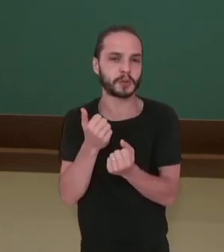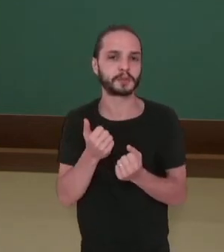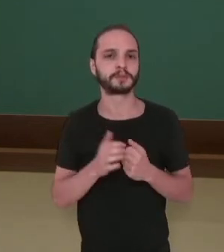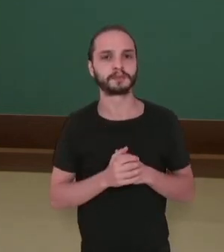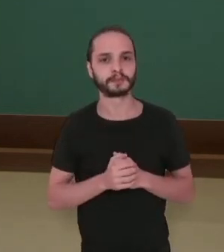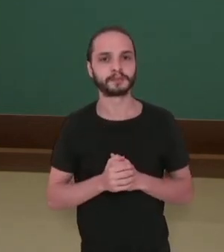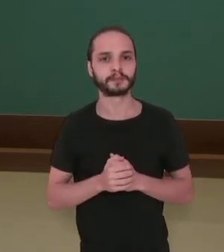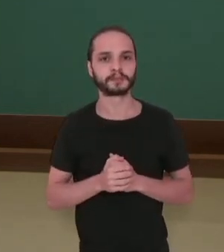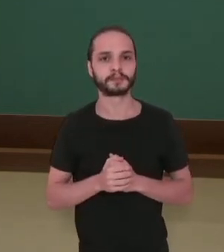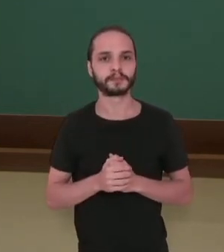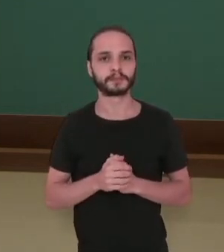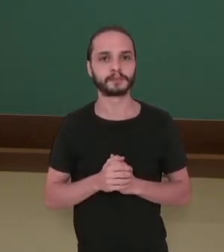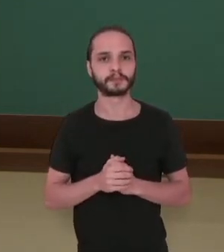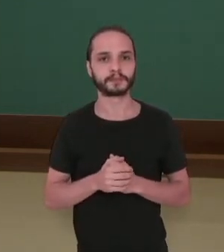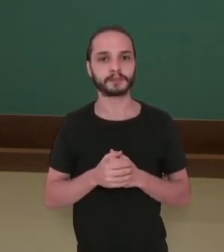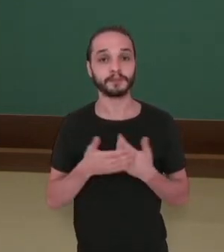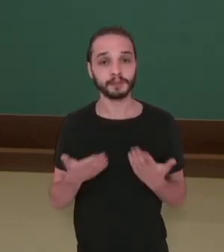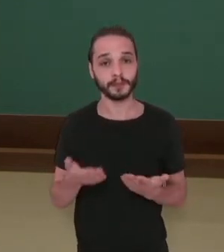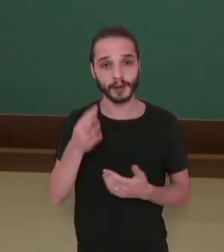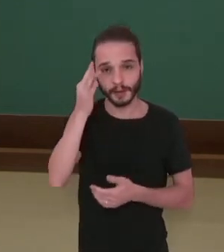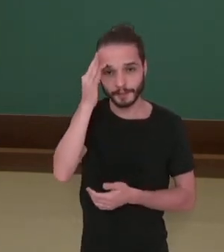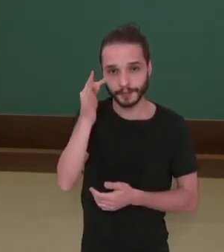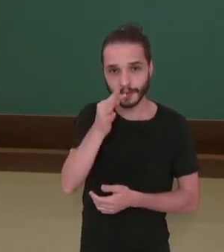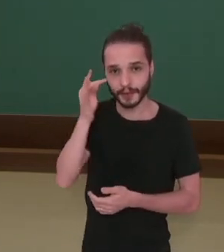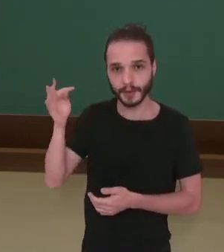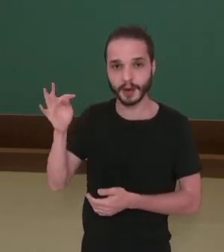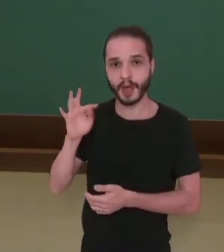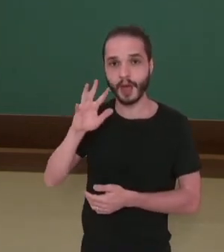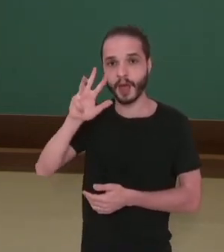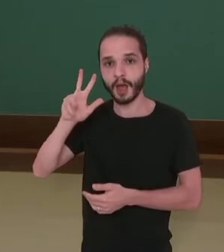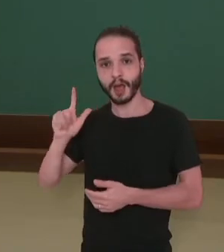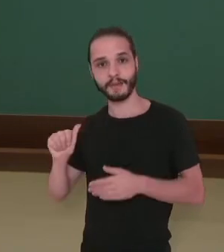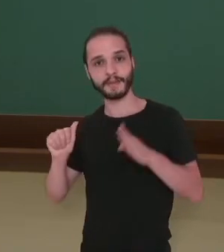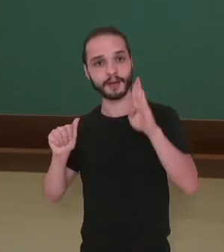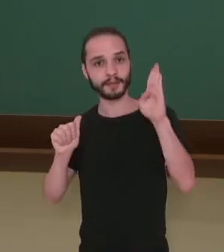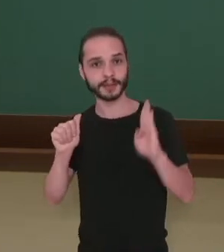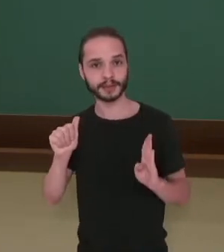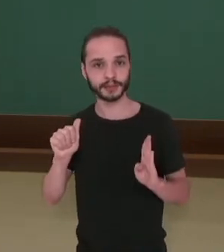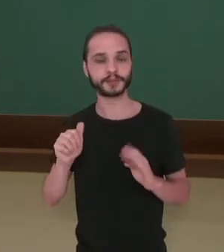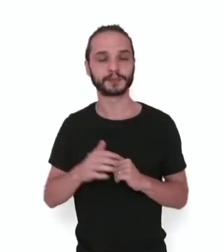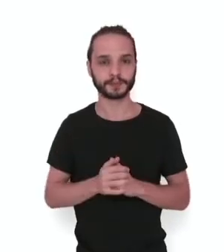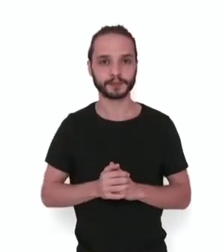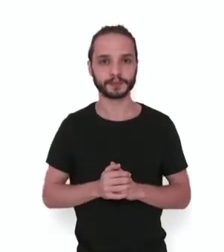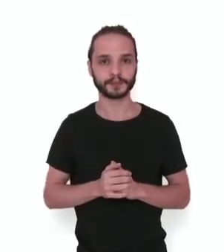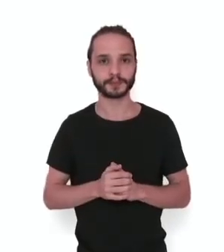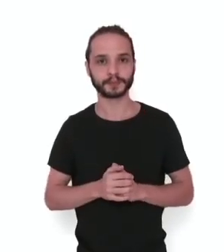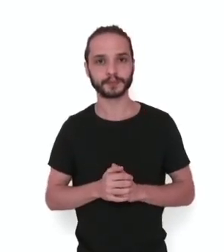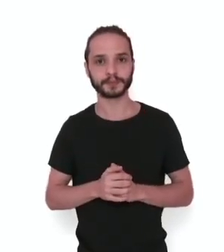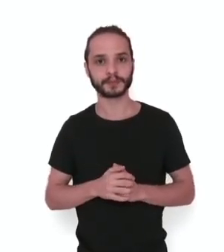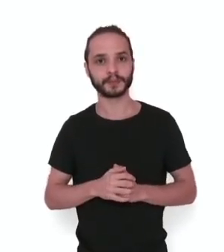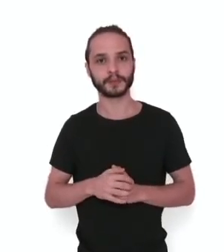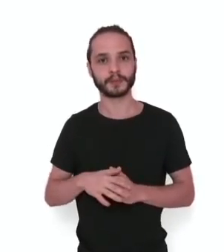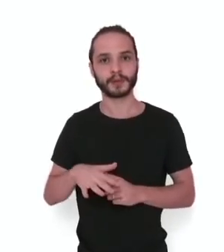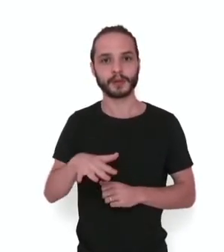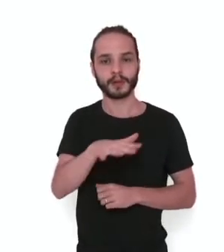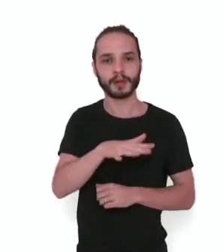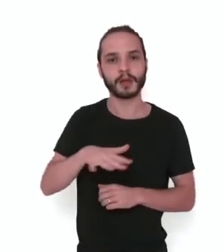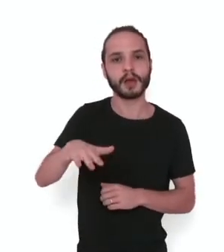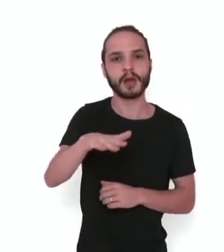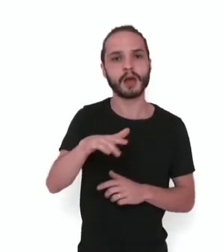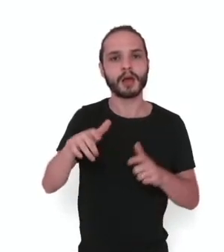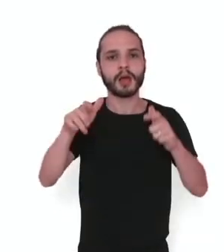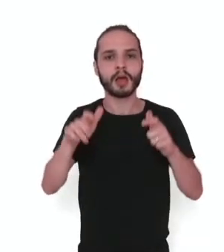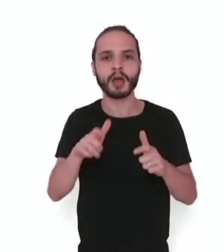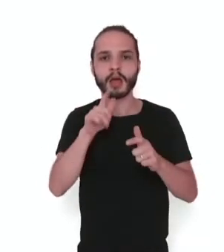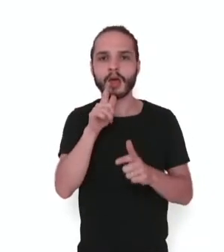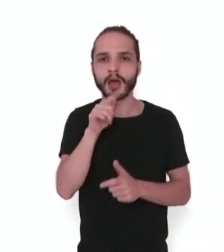aceita. Veja, teoria África-Brasil. Na região de Lagoa Santa, em Minas Gerais,